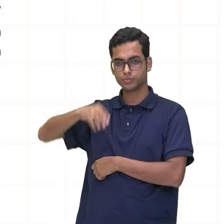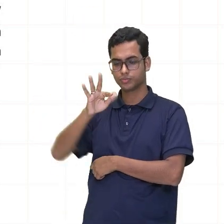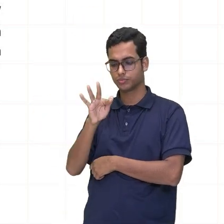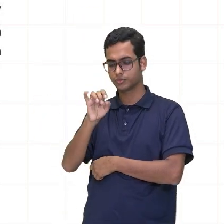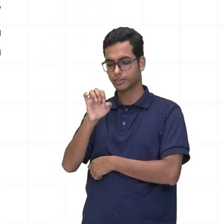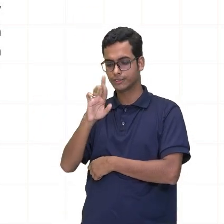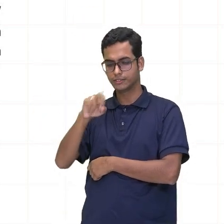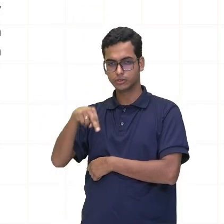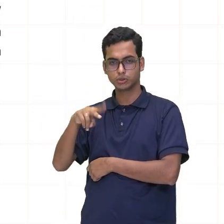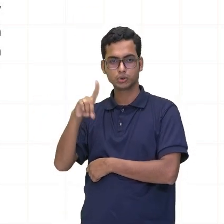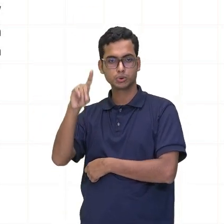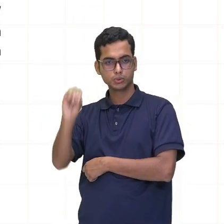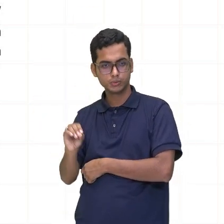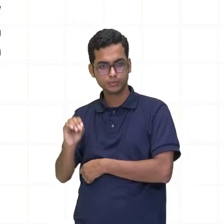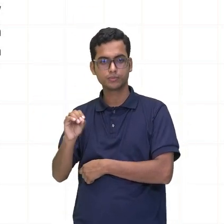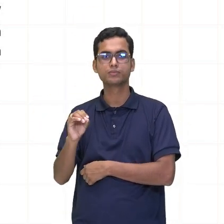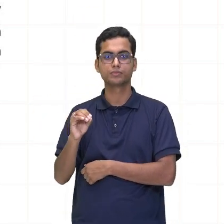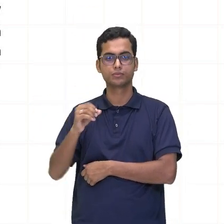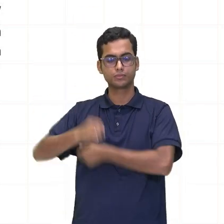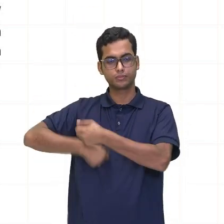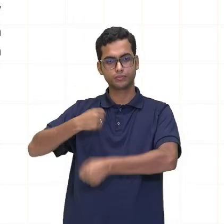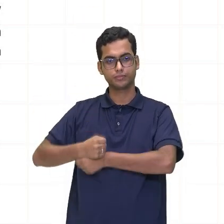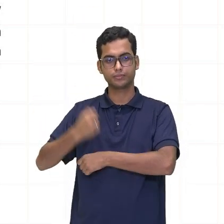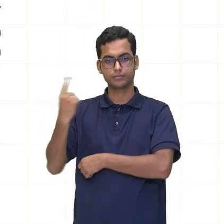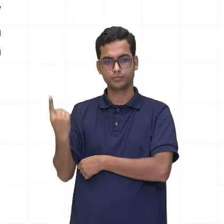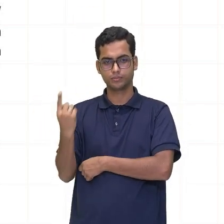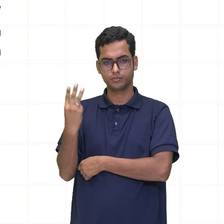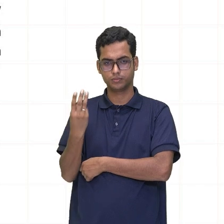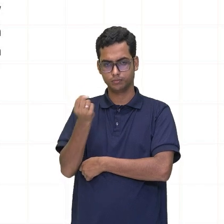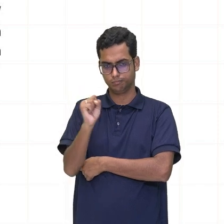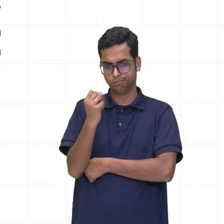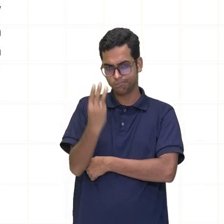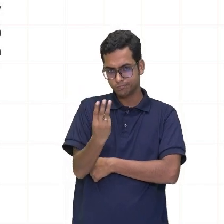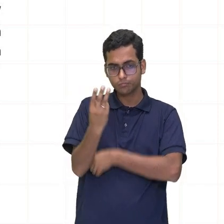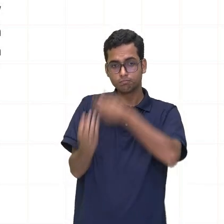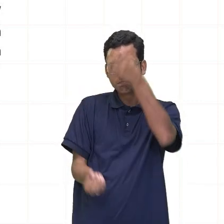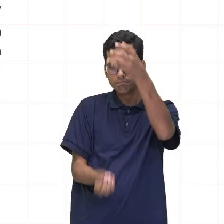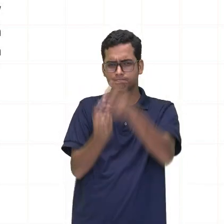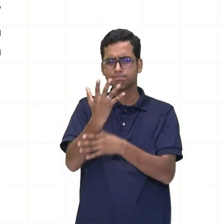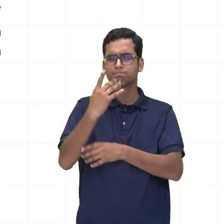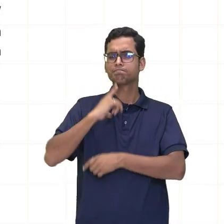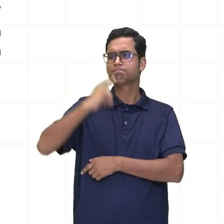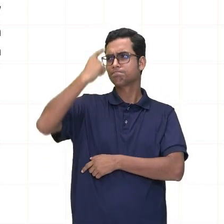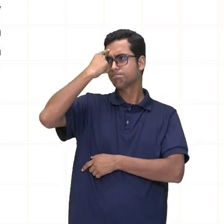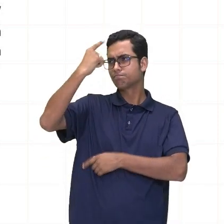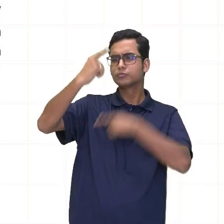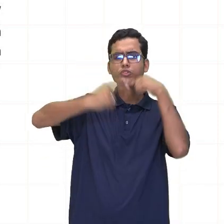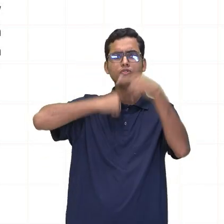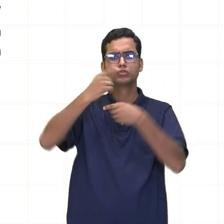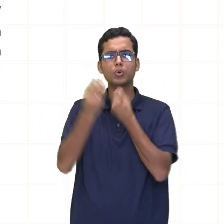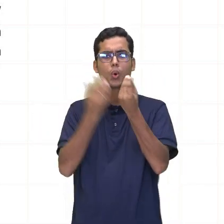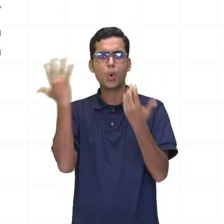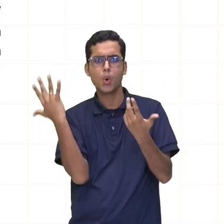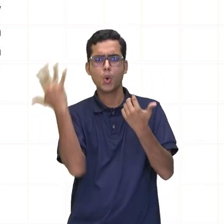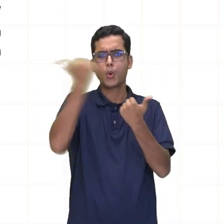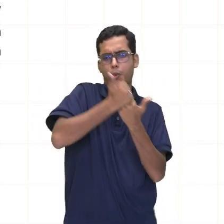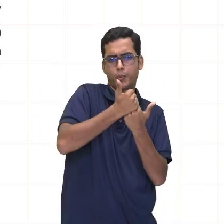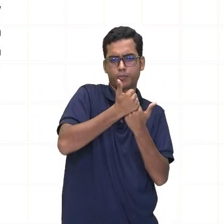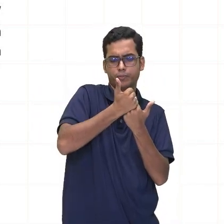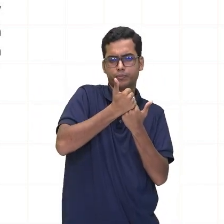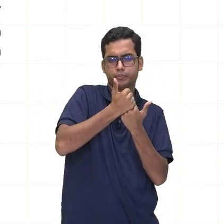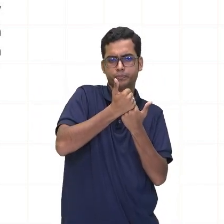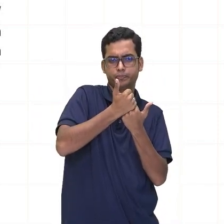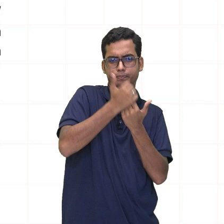da dinastia de Borgonha, em 1383, surge a questão da sucessão.